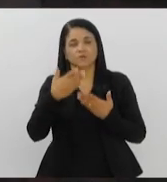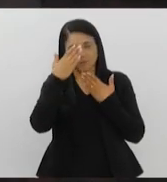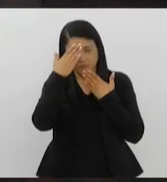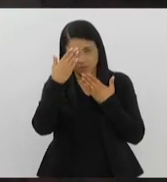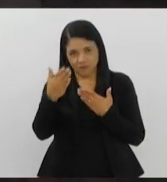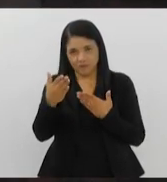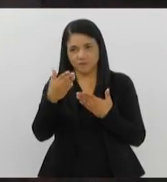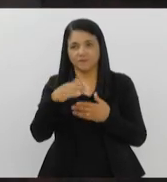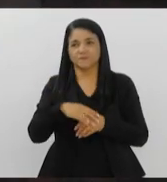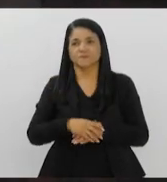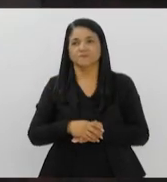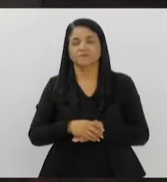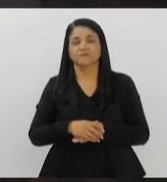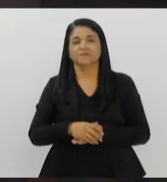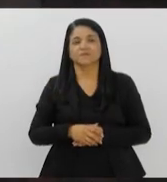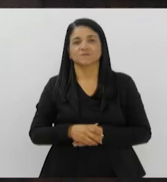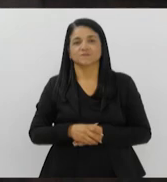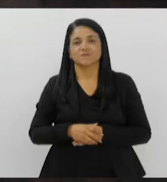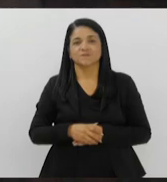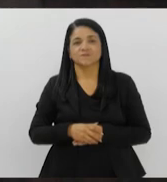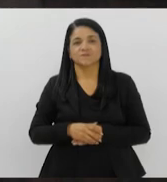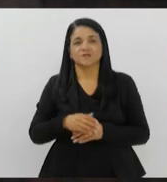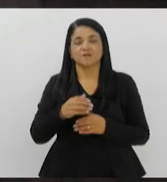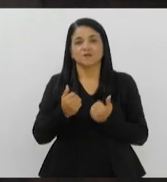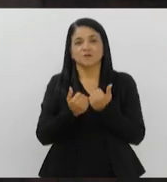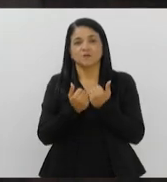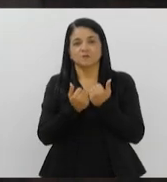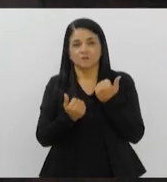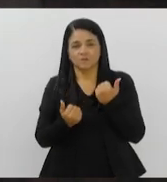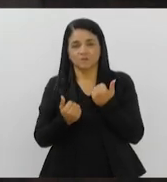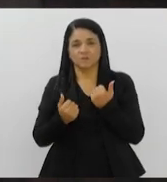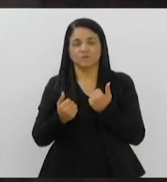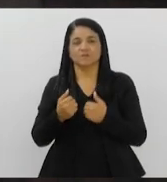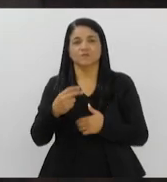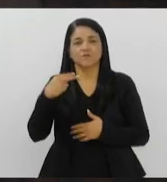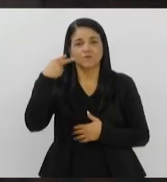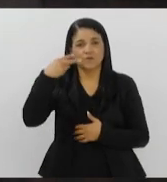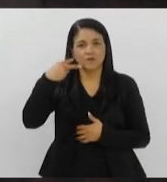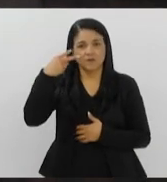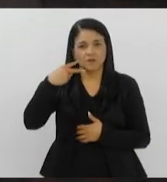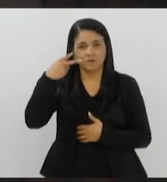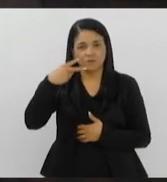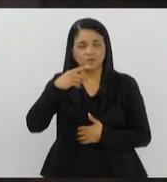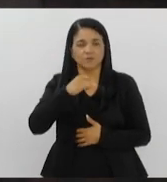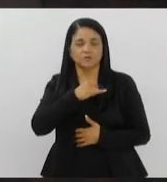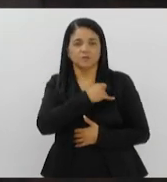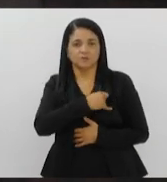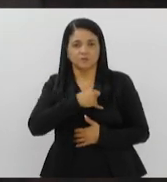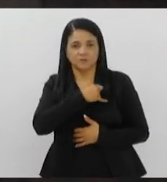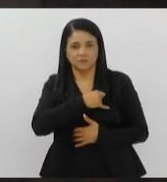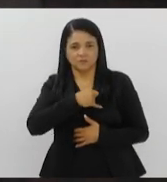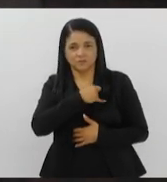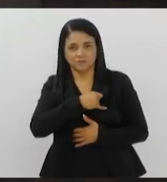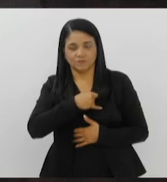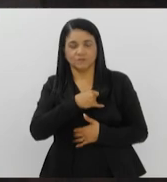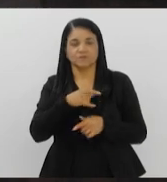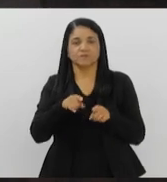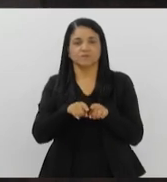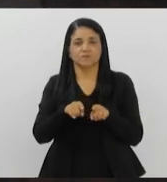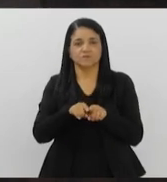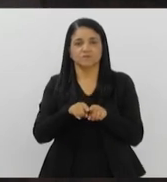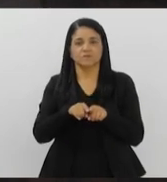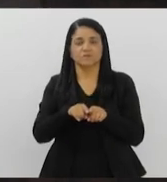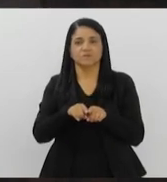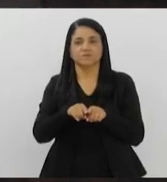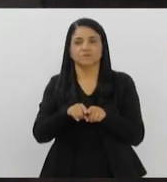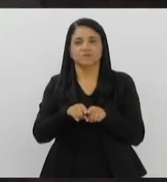obrigado do suplente de vereador de São João de Miriti vivim Lilinho do suplente de vereador de São